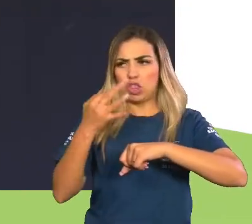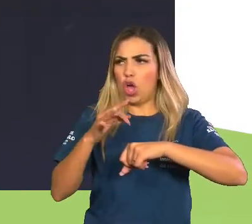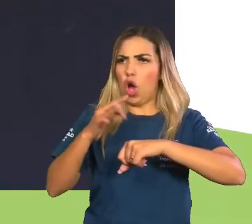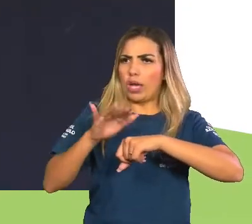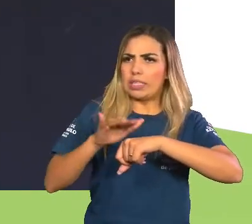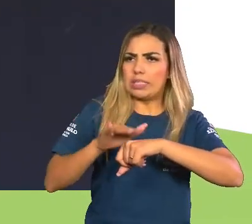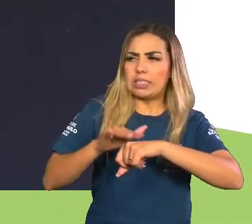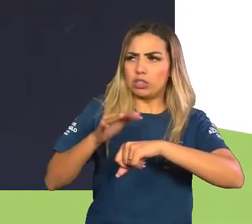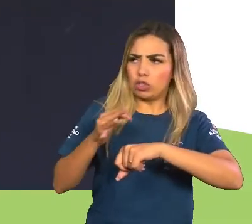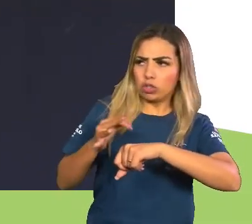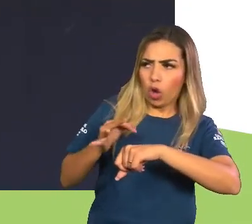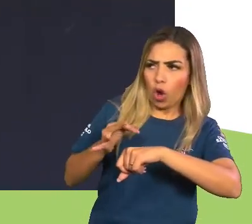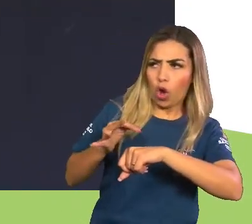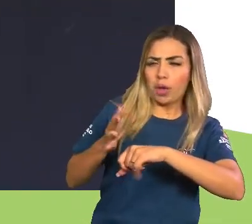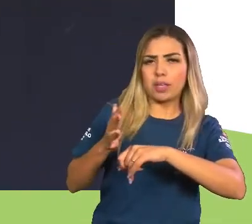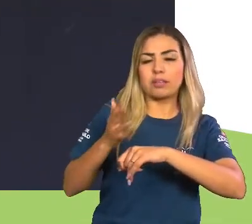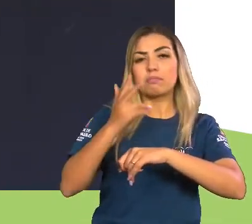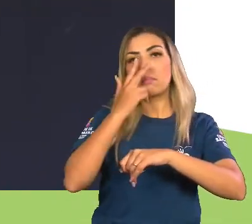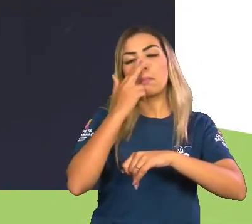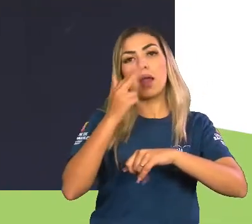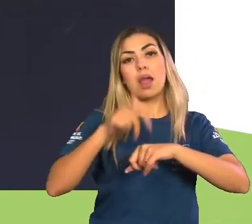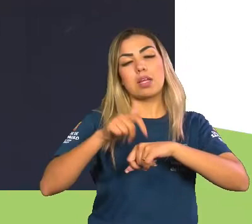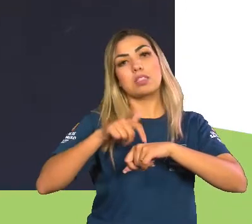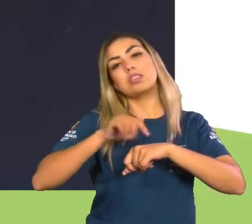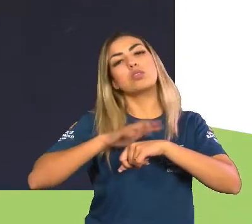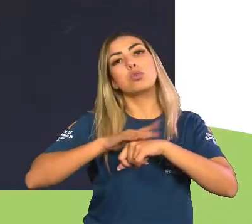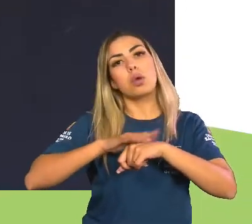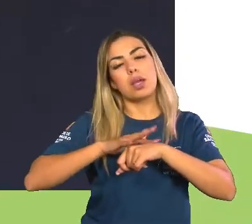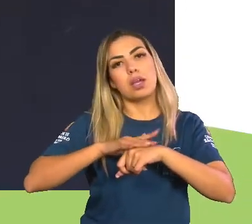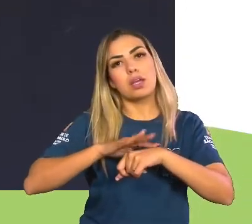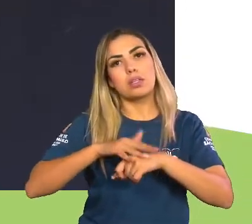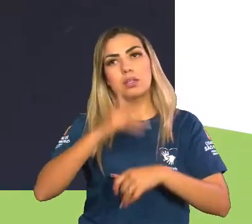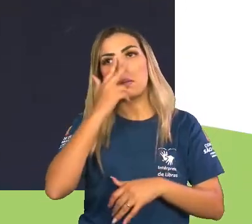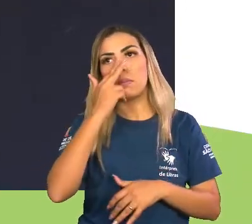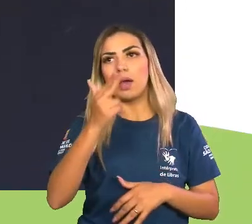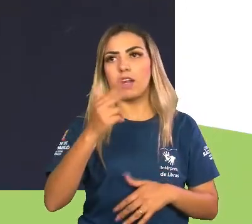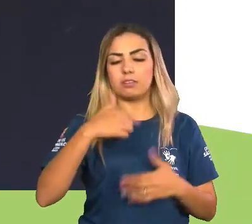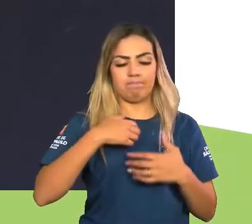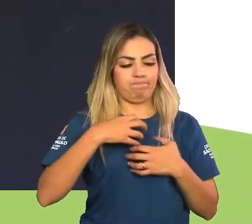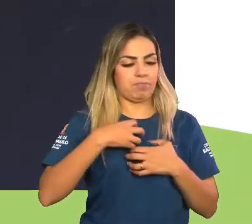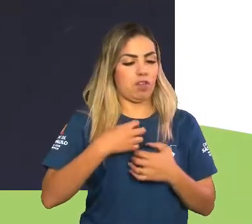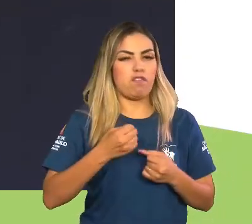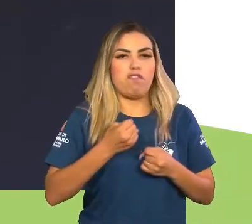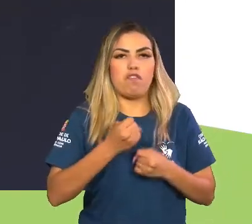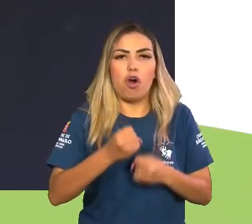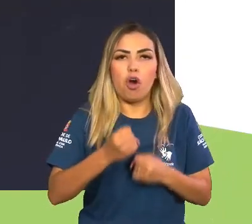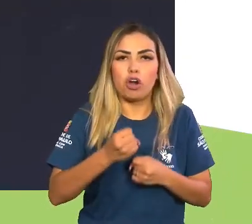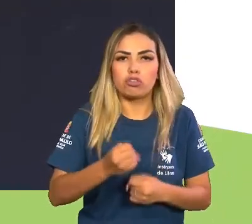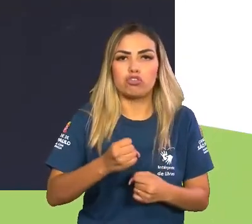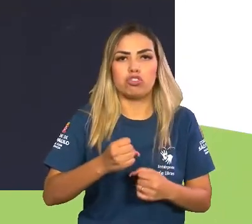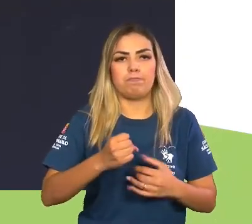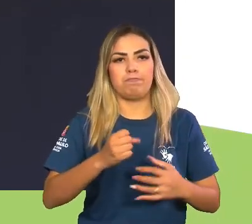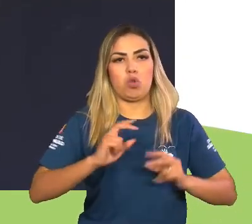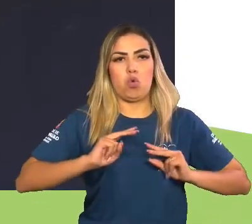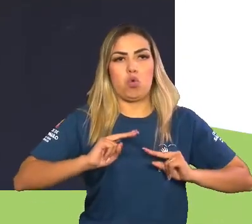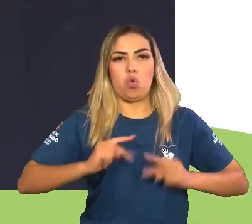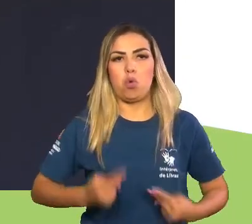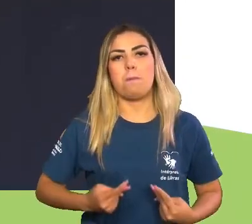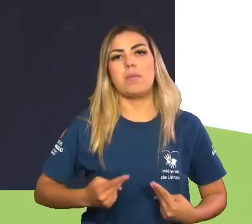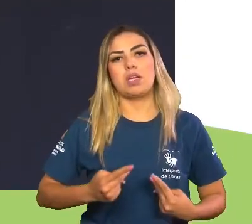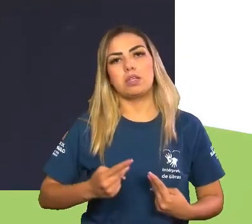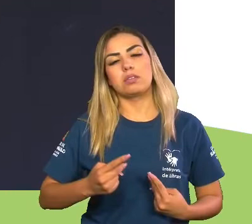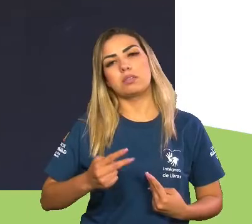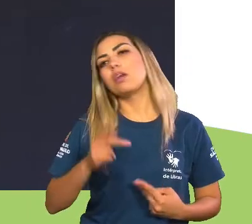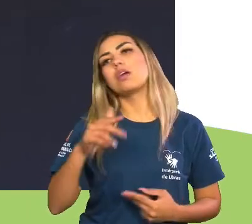uma doença que eu acho que torna as pessoas que convivem e a própria pessoa muito mais fortes, muito mais humanas. E isso eu acho fundamental.